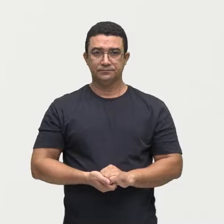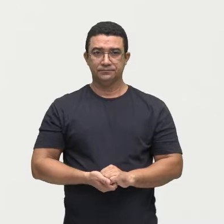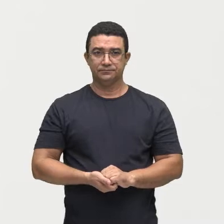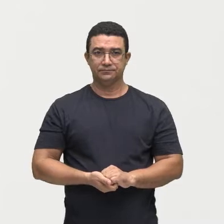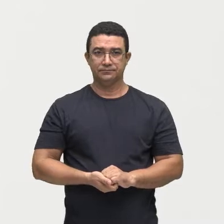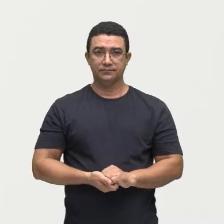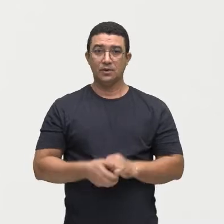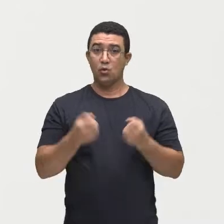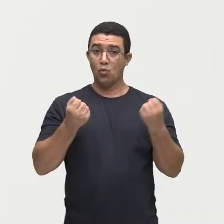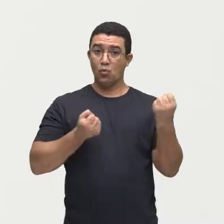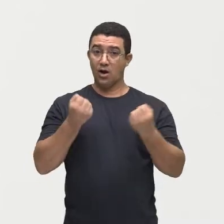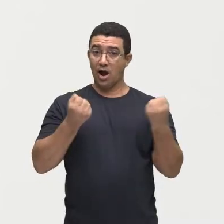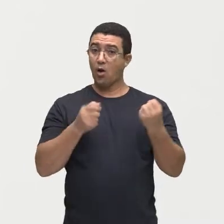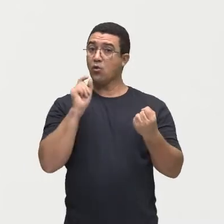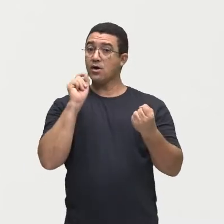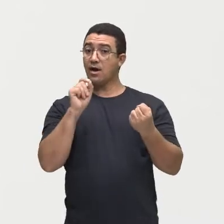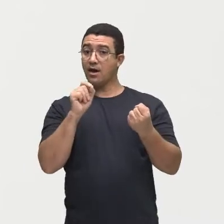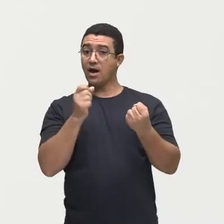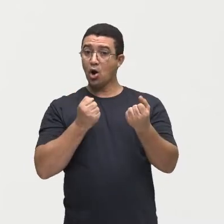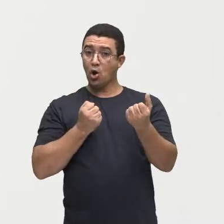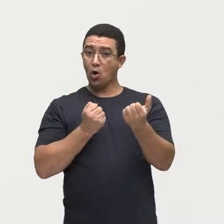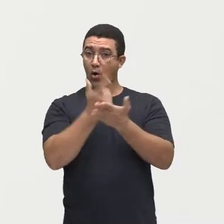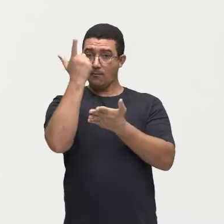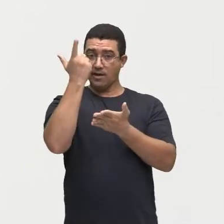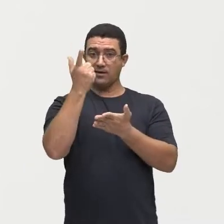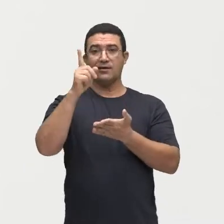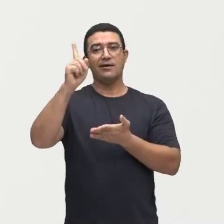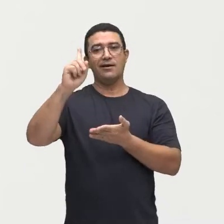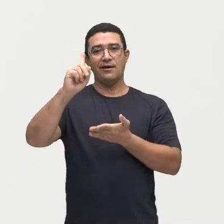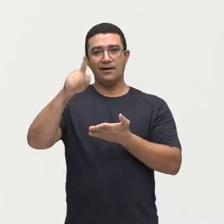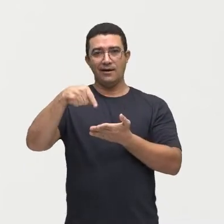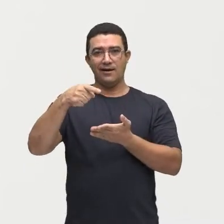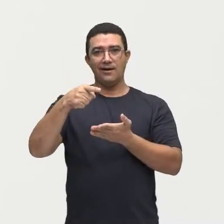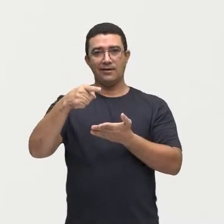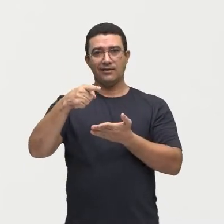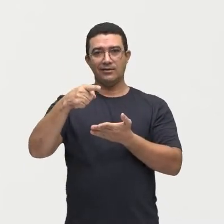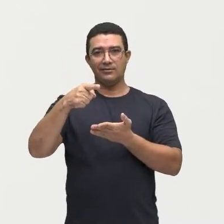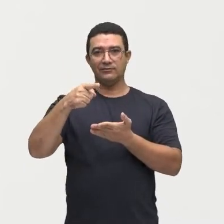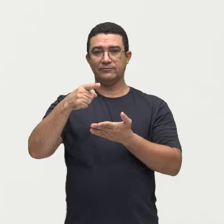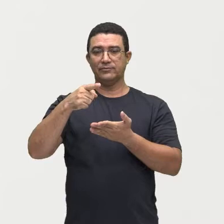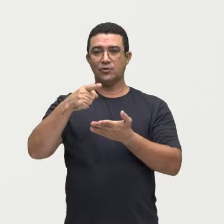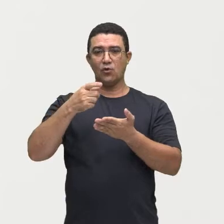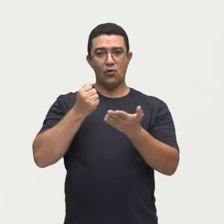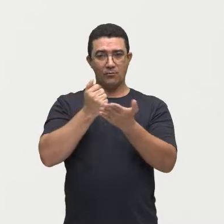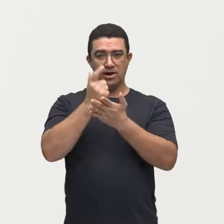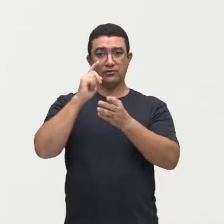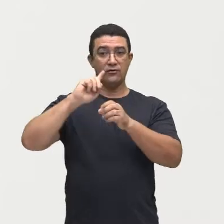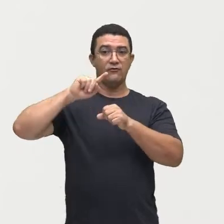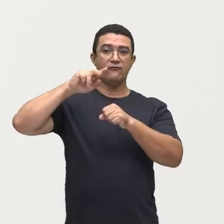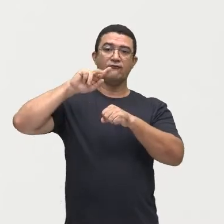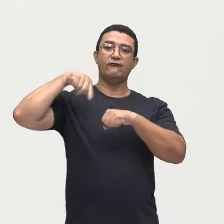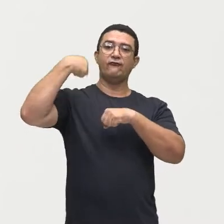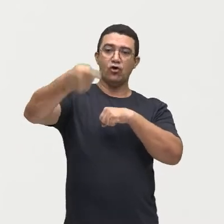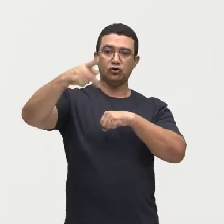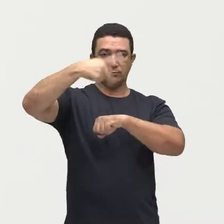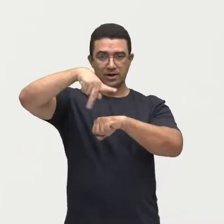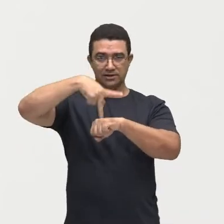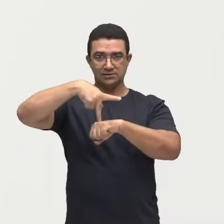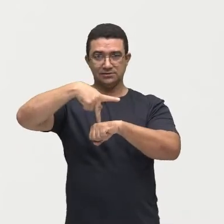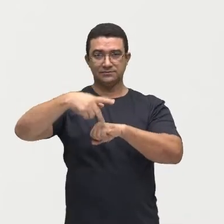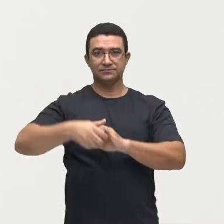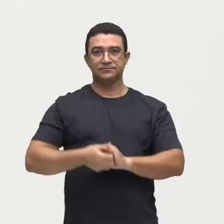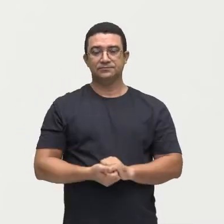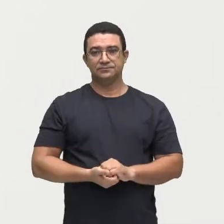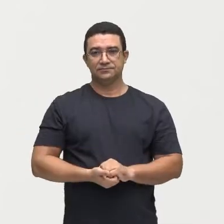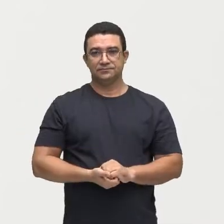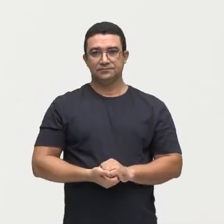Então, o carro que comprei é importante. O carro que comprei,